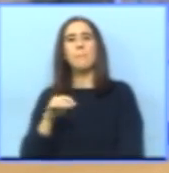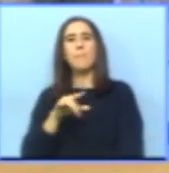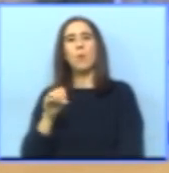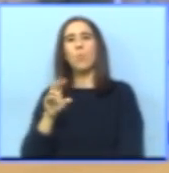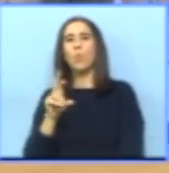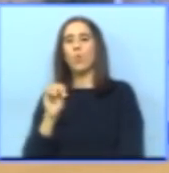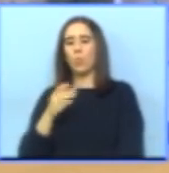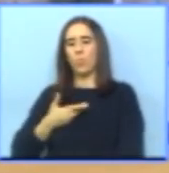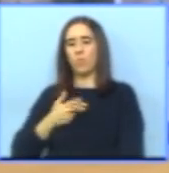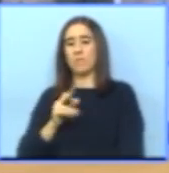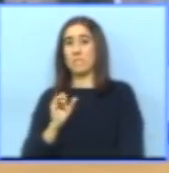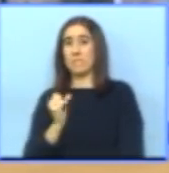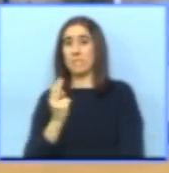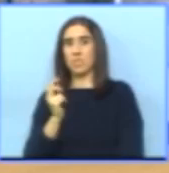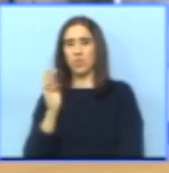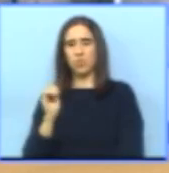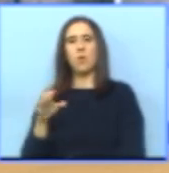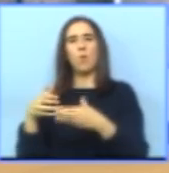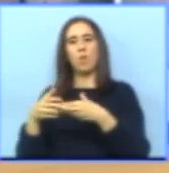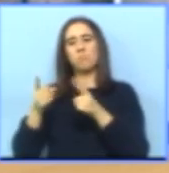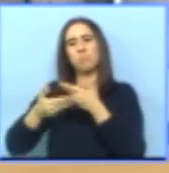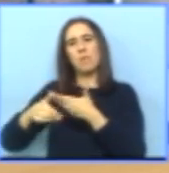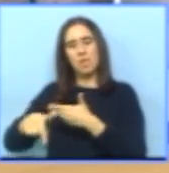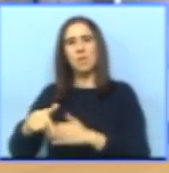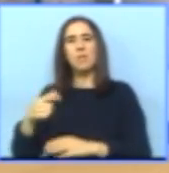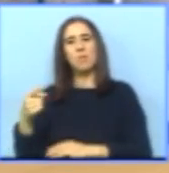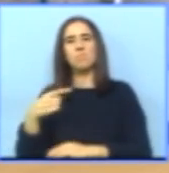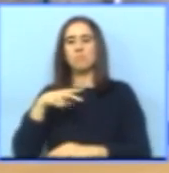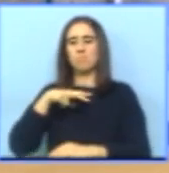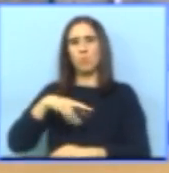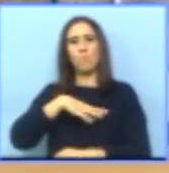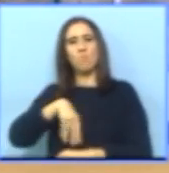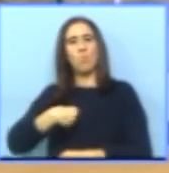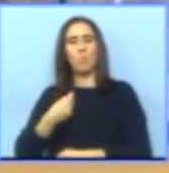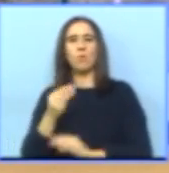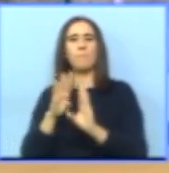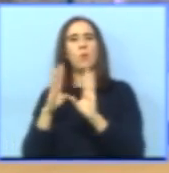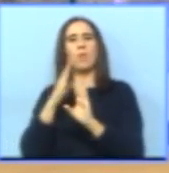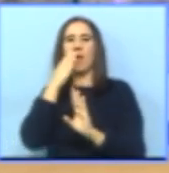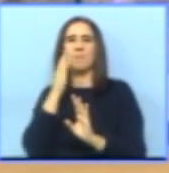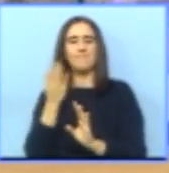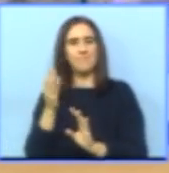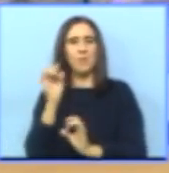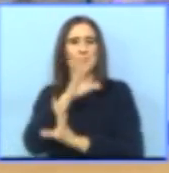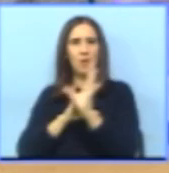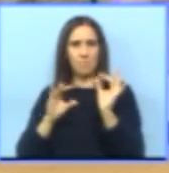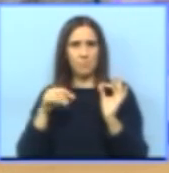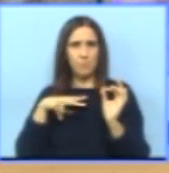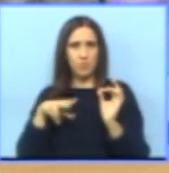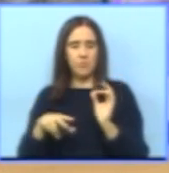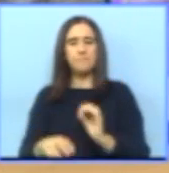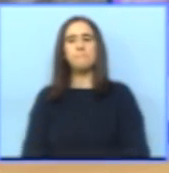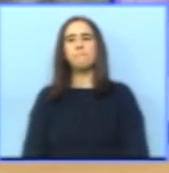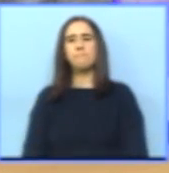logo ao começar, começa por esta porta da Europa para o mundo que é Portugal. E uma penitência que eles